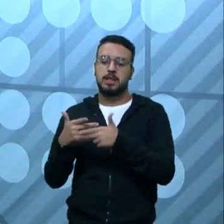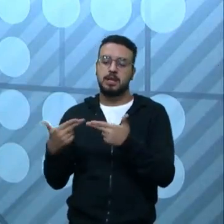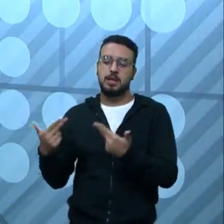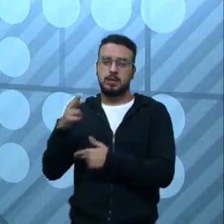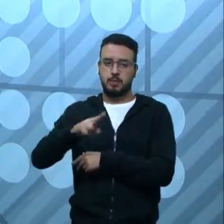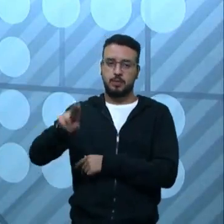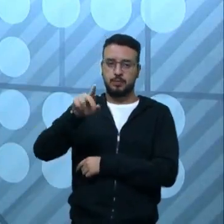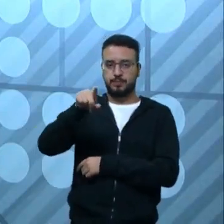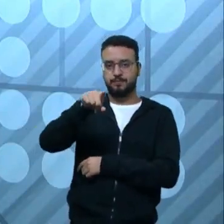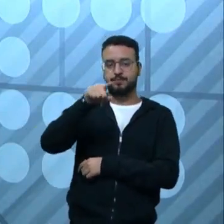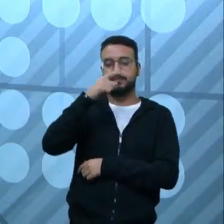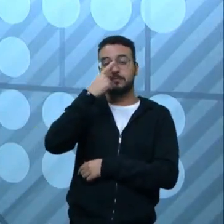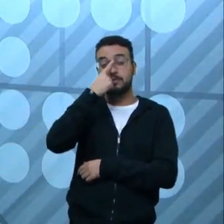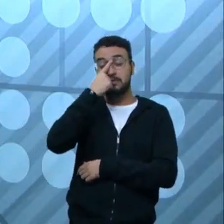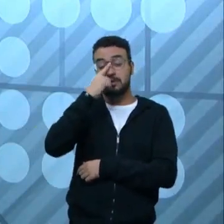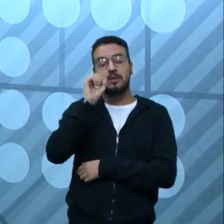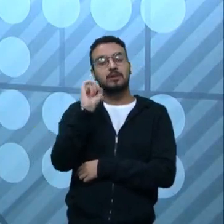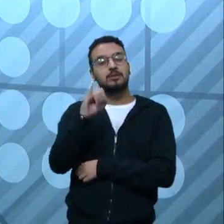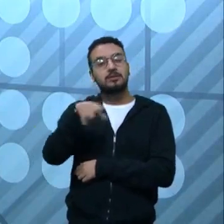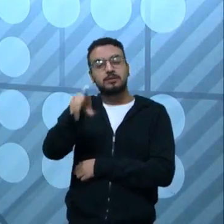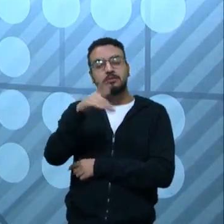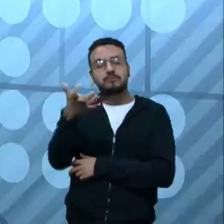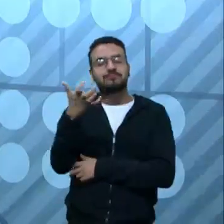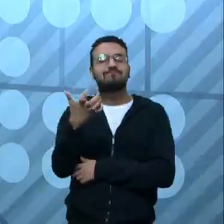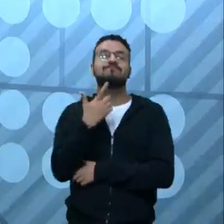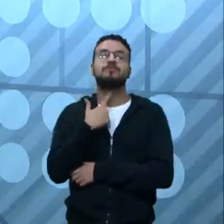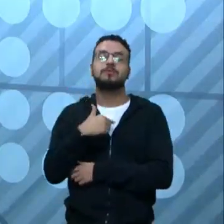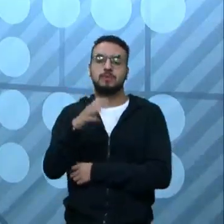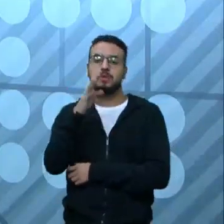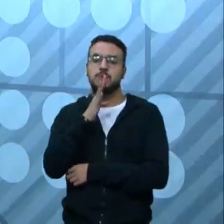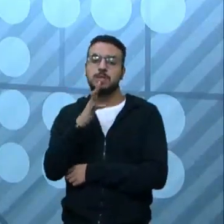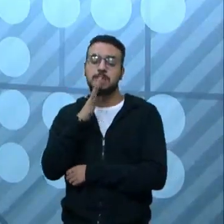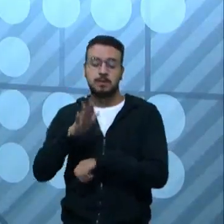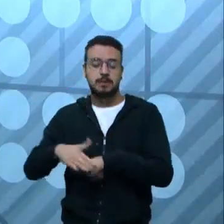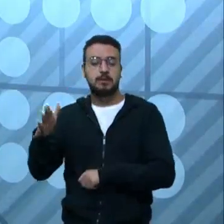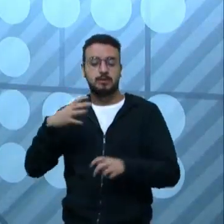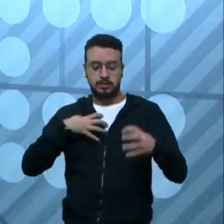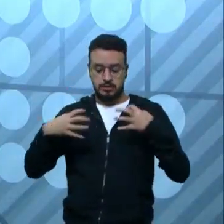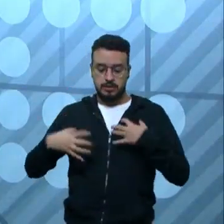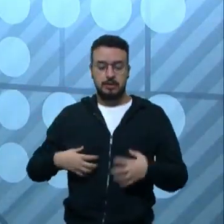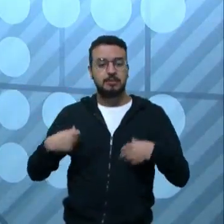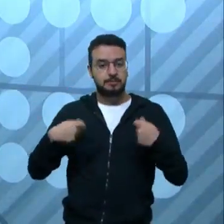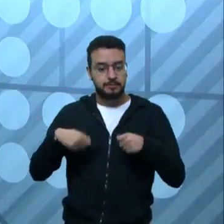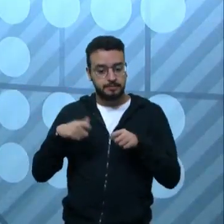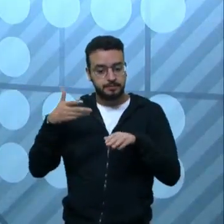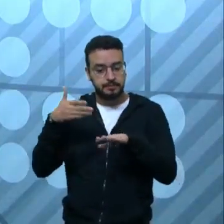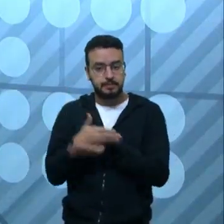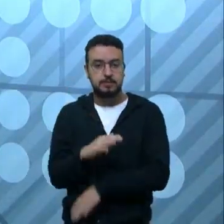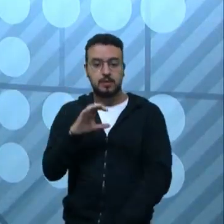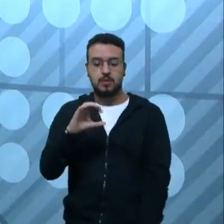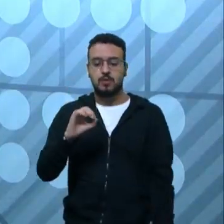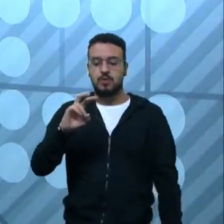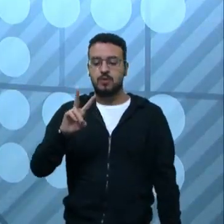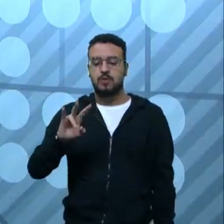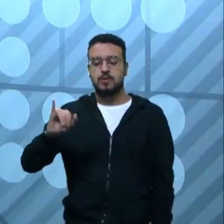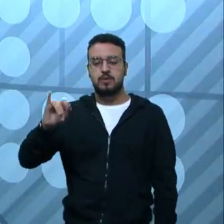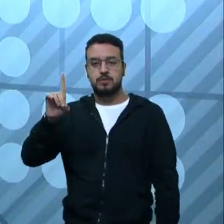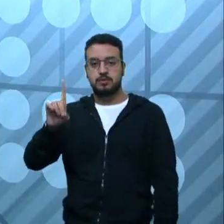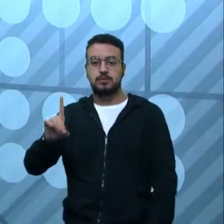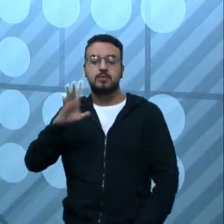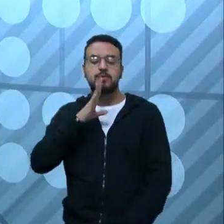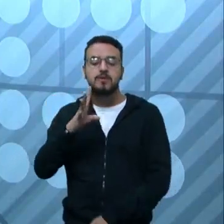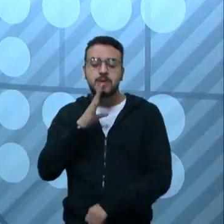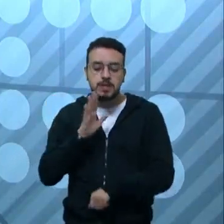conta. Para você conhecer mais de anatomia, você precisa entrar na Base Ovid, conhecer mais a Base